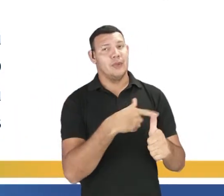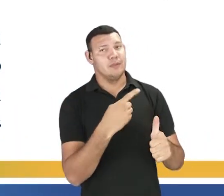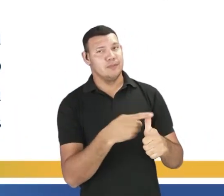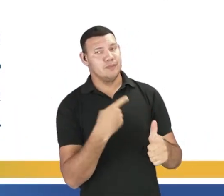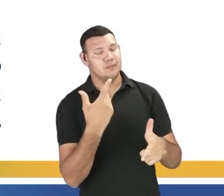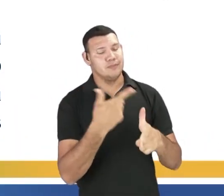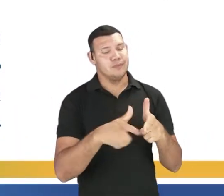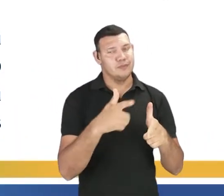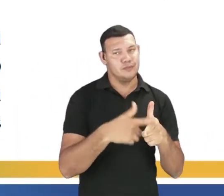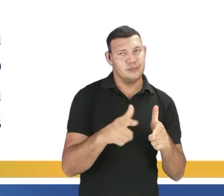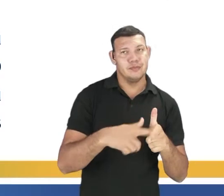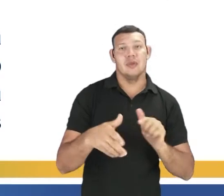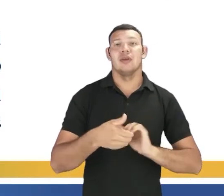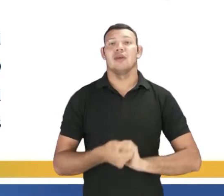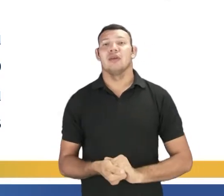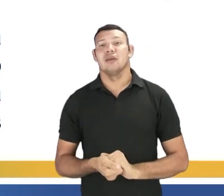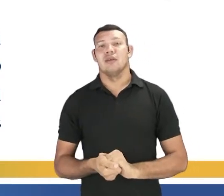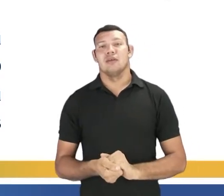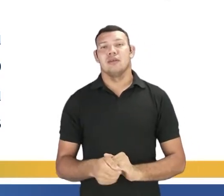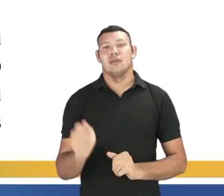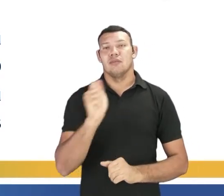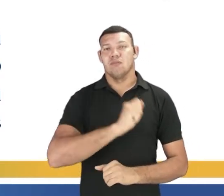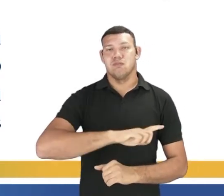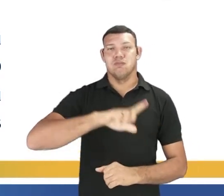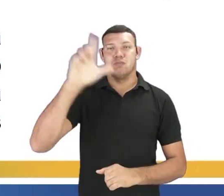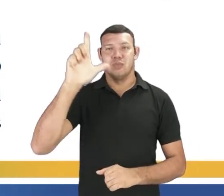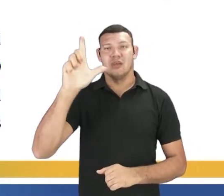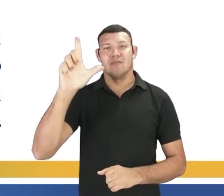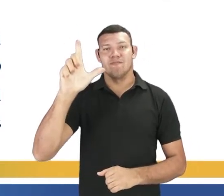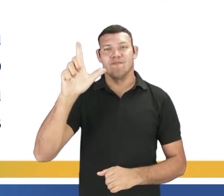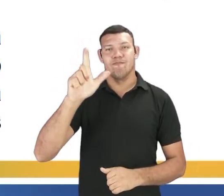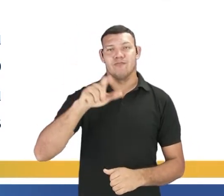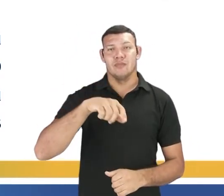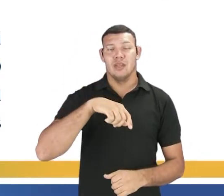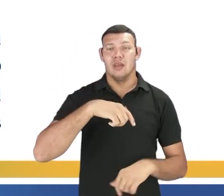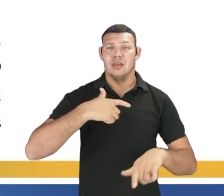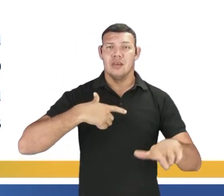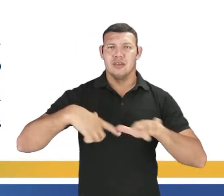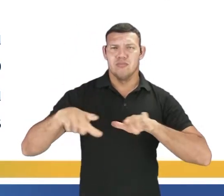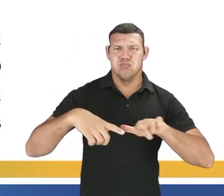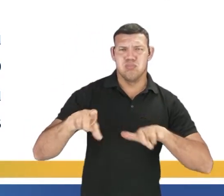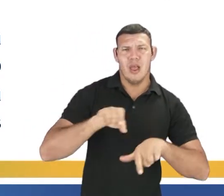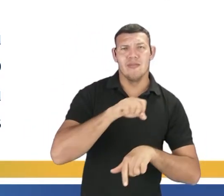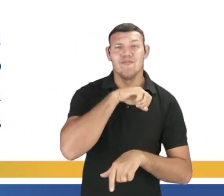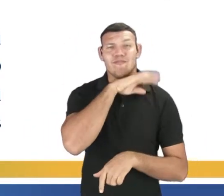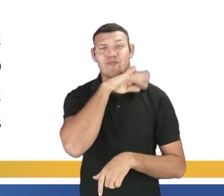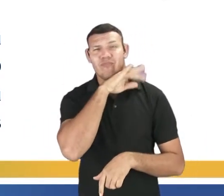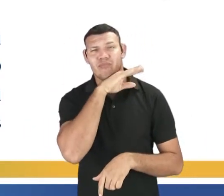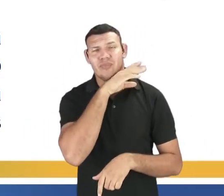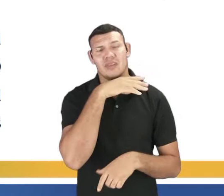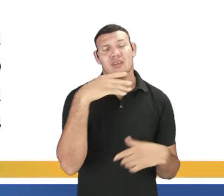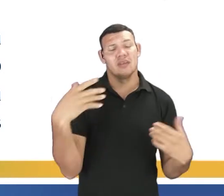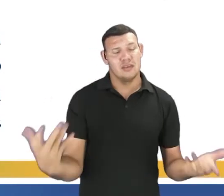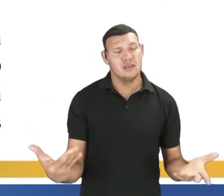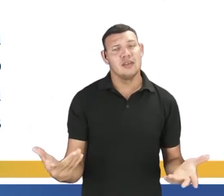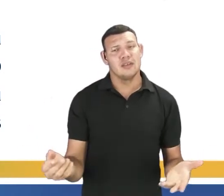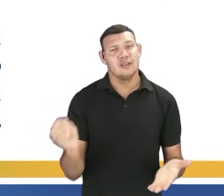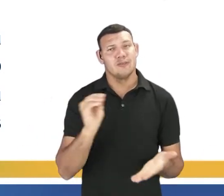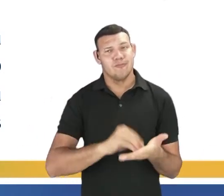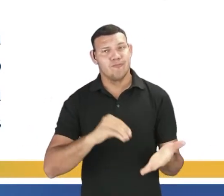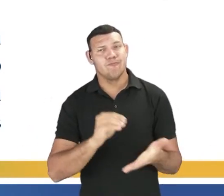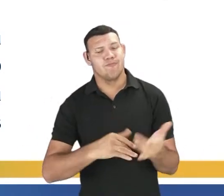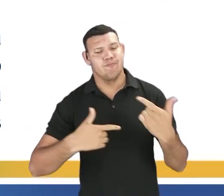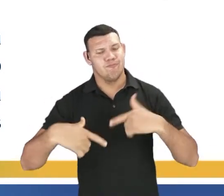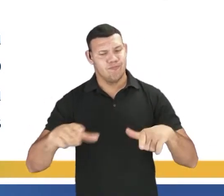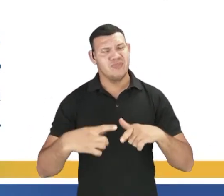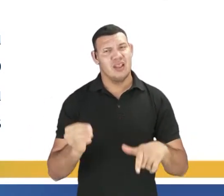com o êxodo rural. Segundo, o aumento do subemprego. Isso é o que é em decorrência da falta de emprego e a necessidade de